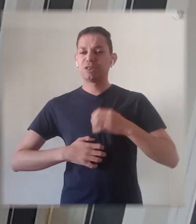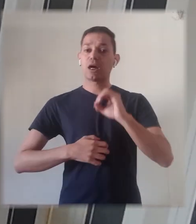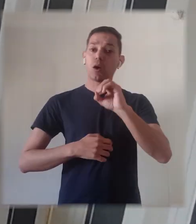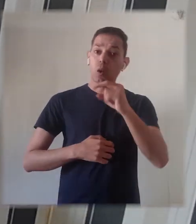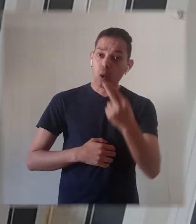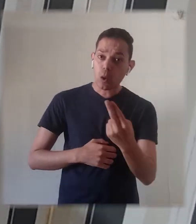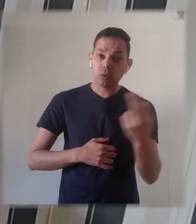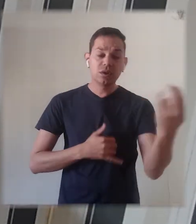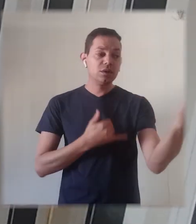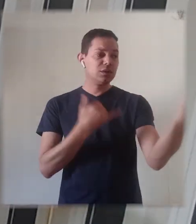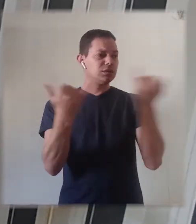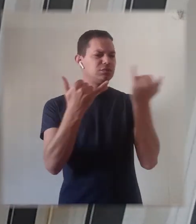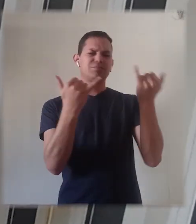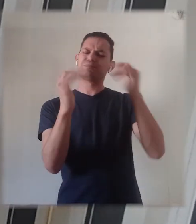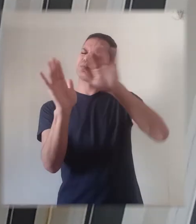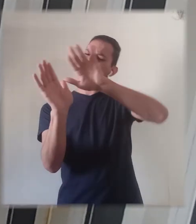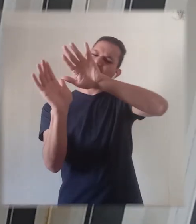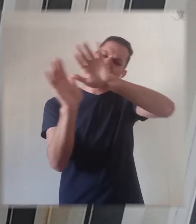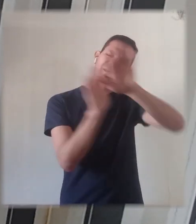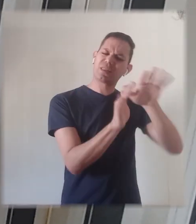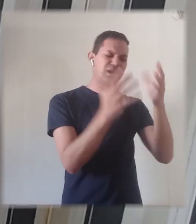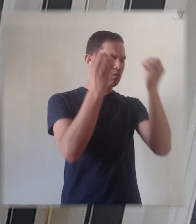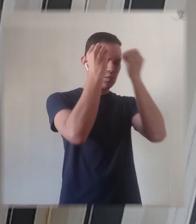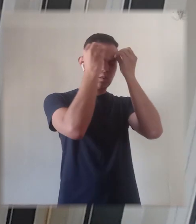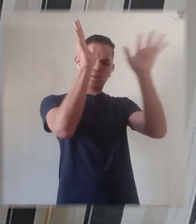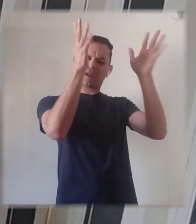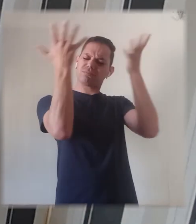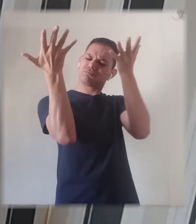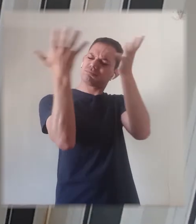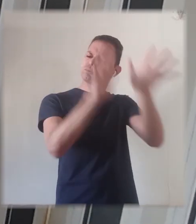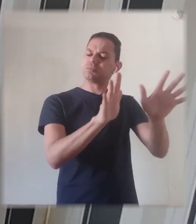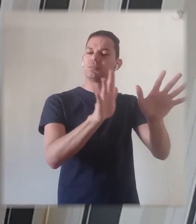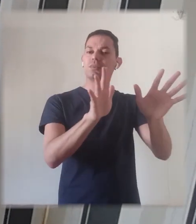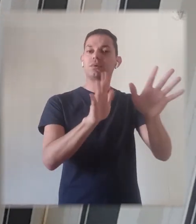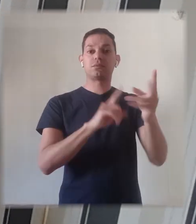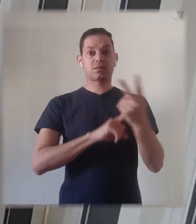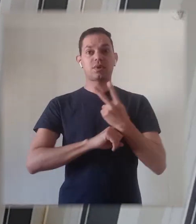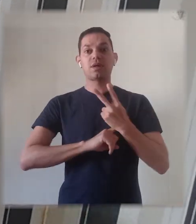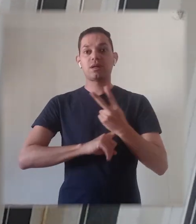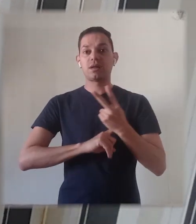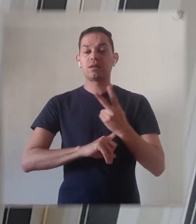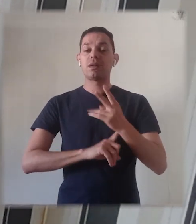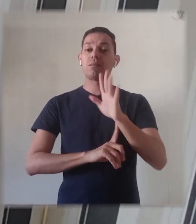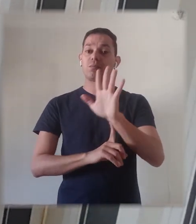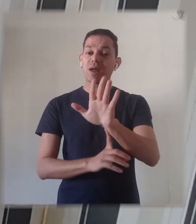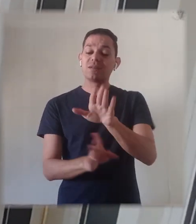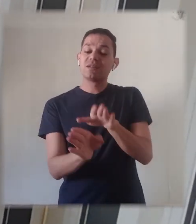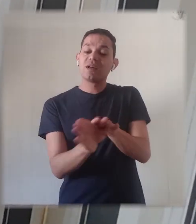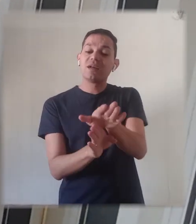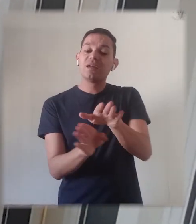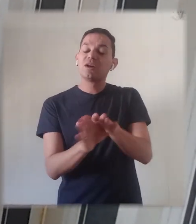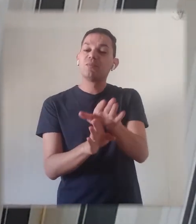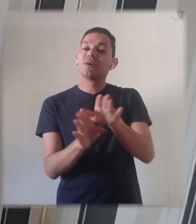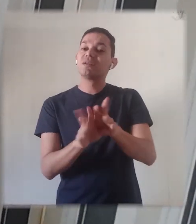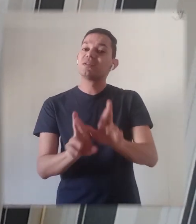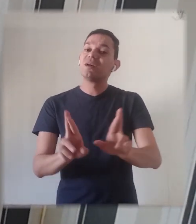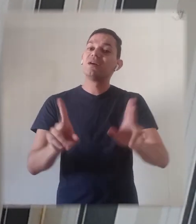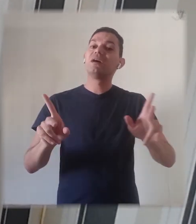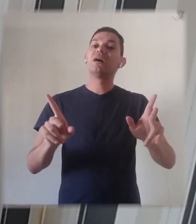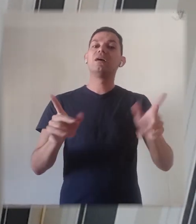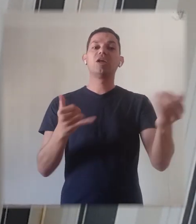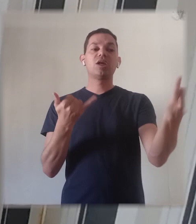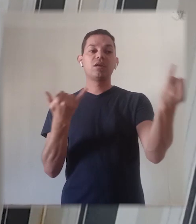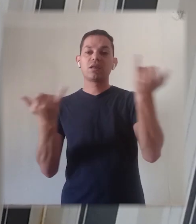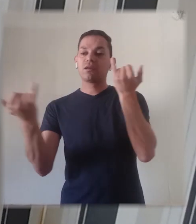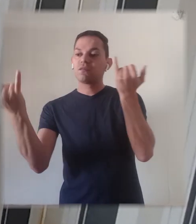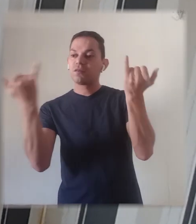gera angústia, ou eu cancelo toda a fonte de informação como uma forma de autocuidado. E as recomendações